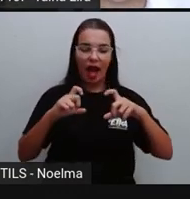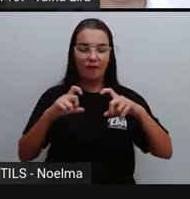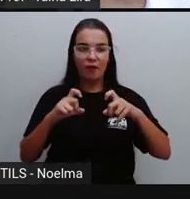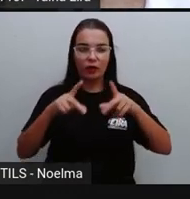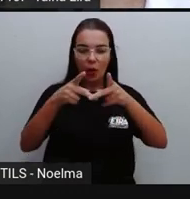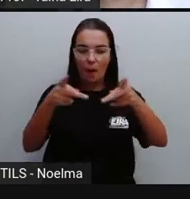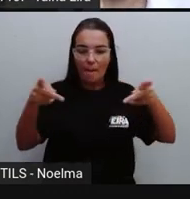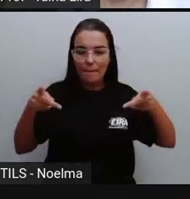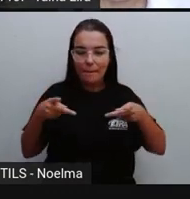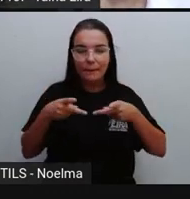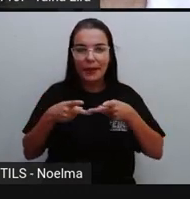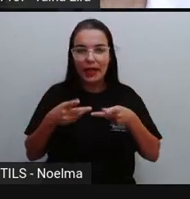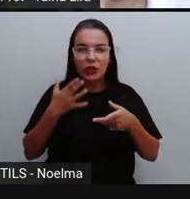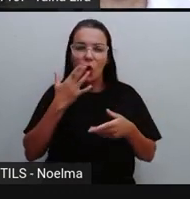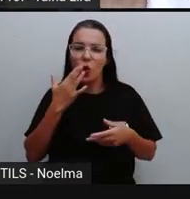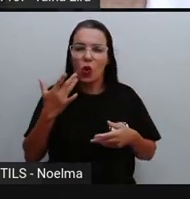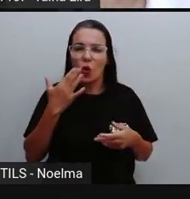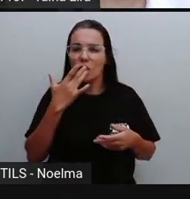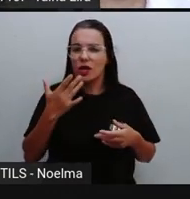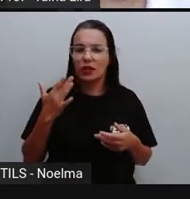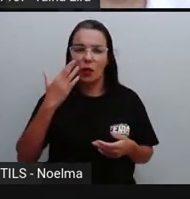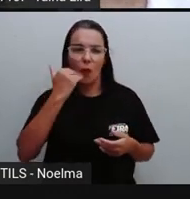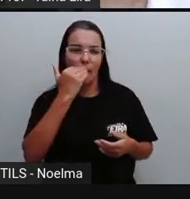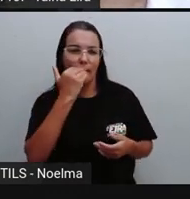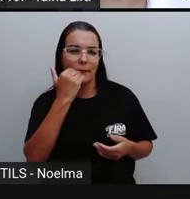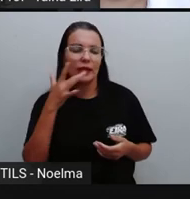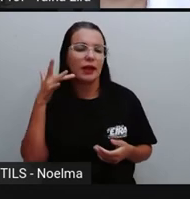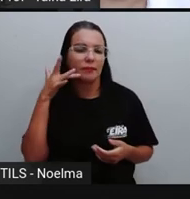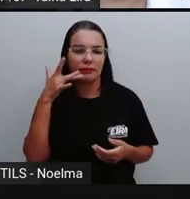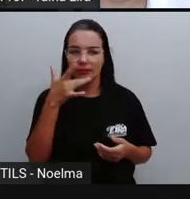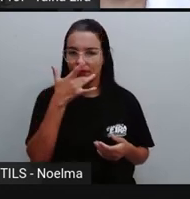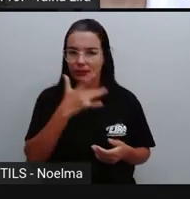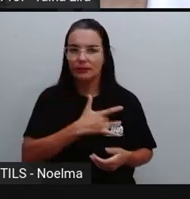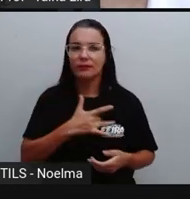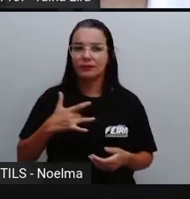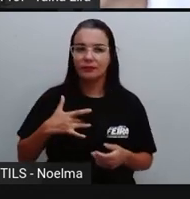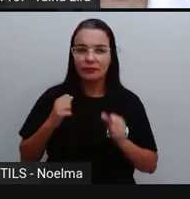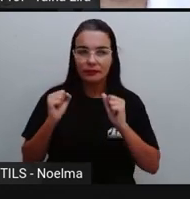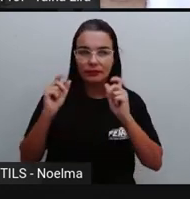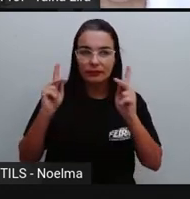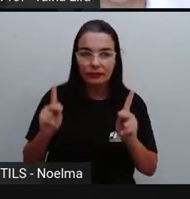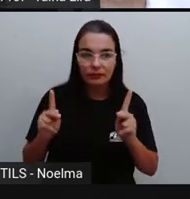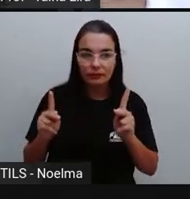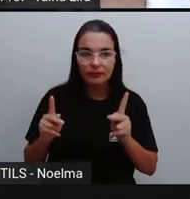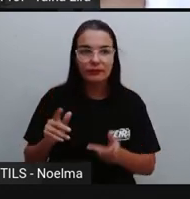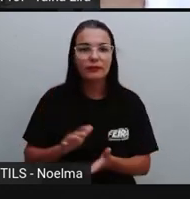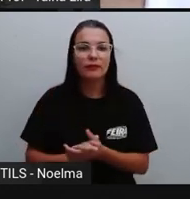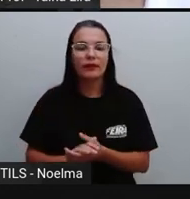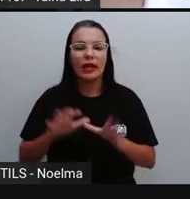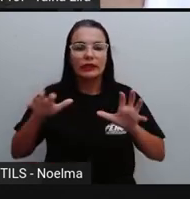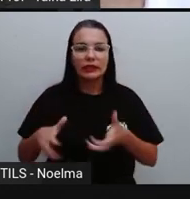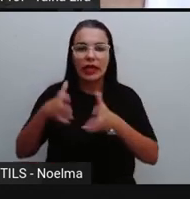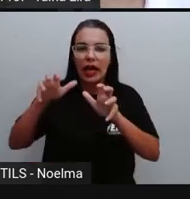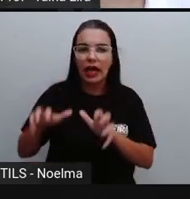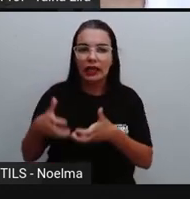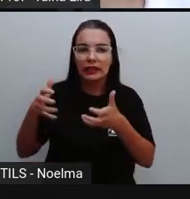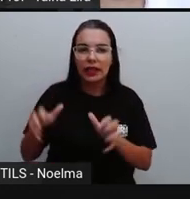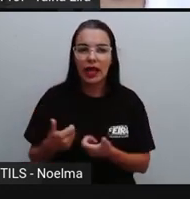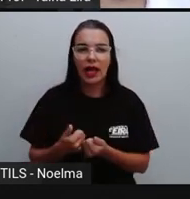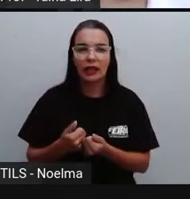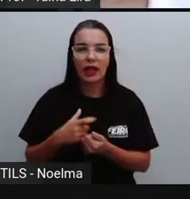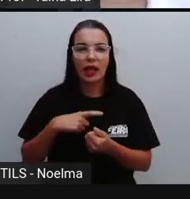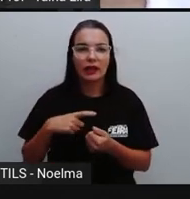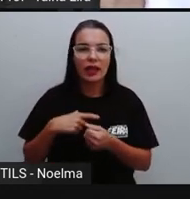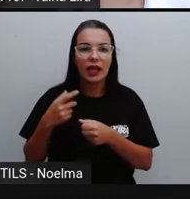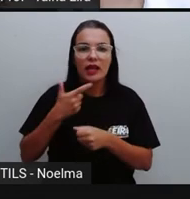um prato bem colorido, bem bonito, com alimentos saudáveis, tá? Então, a gente tem ali salada, a gente tem ali um